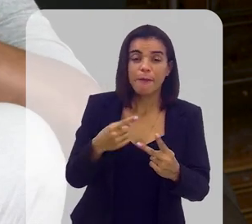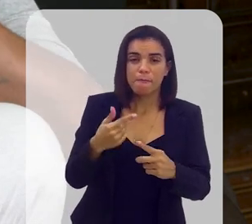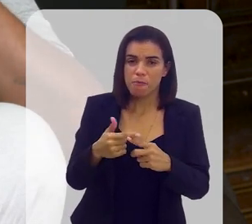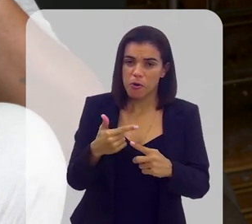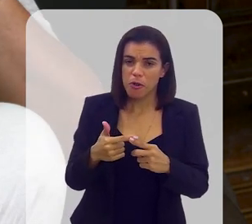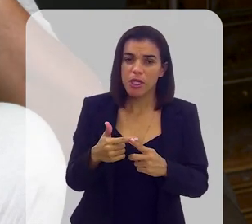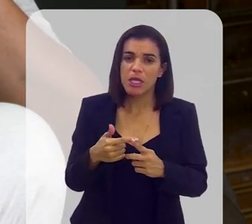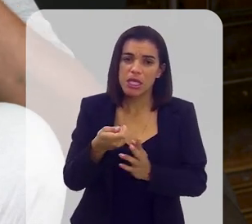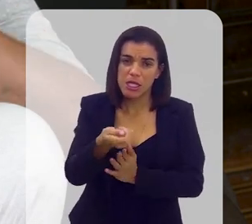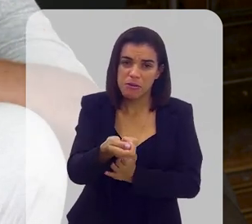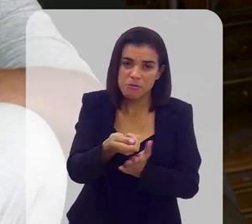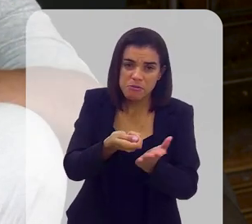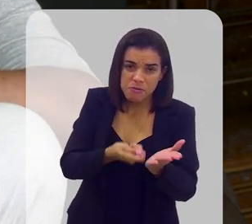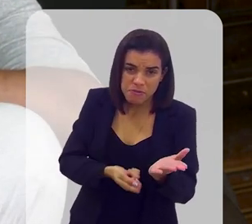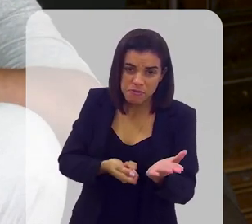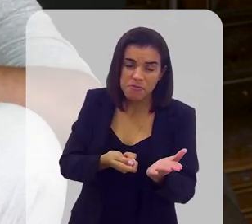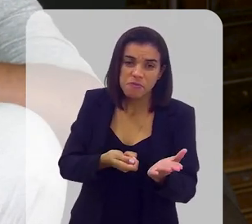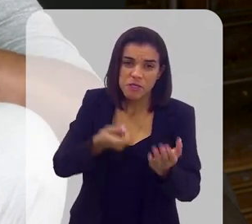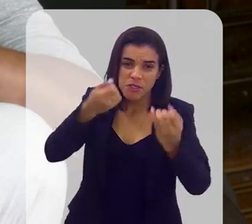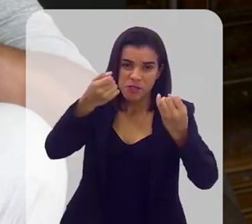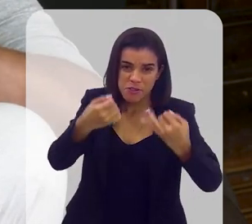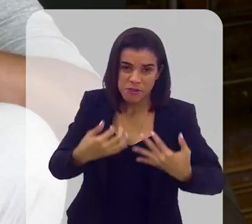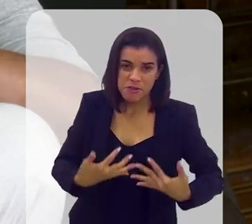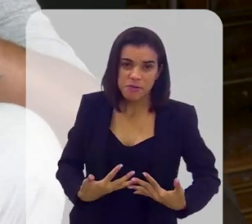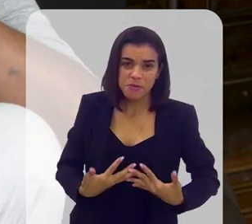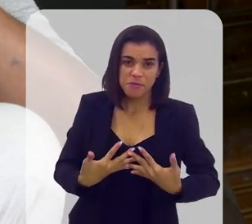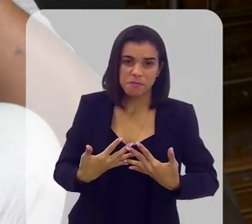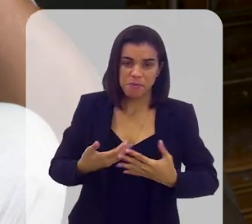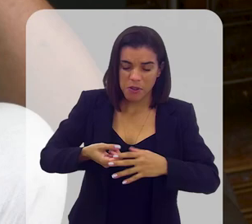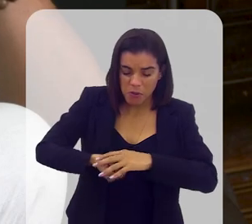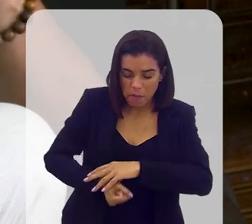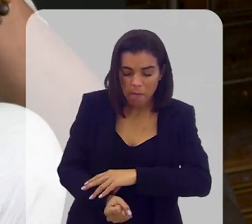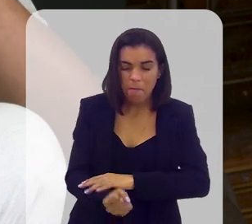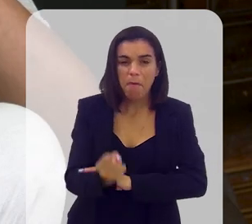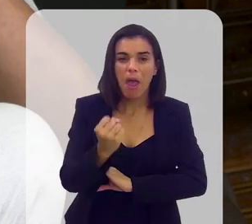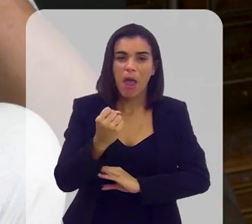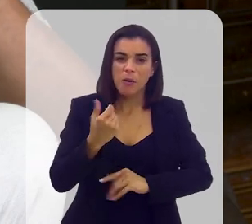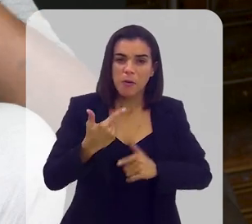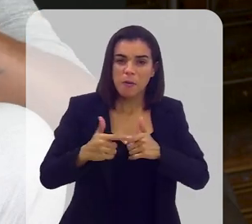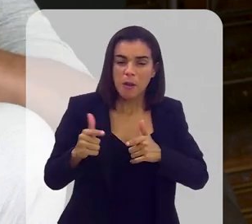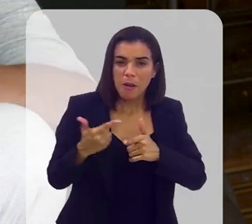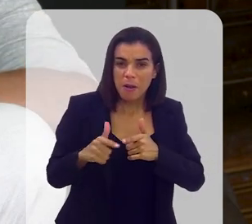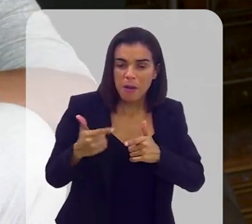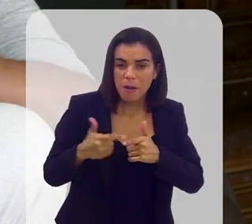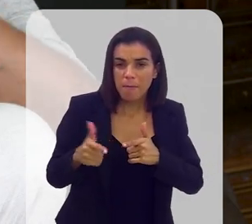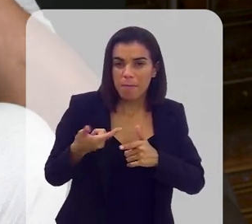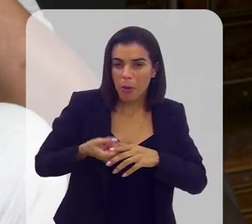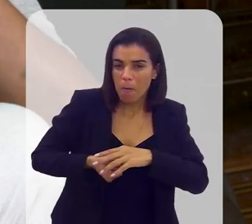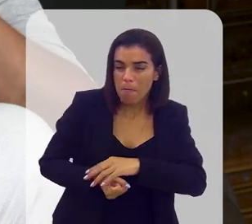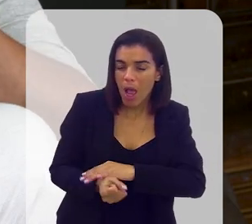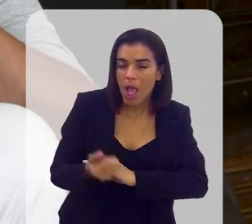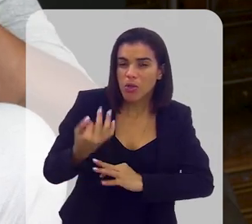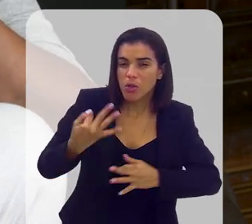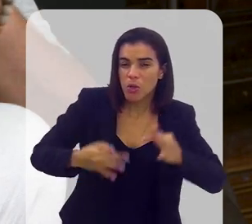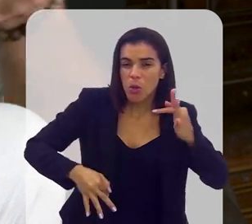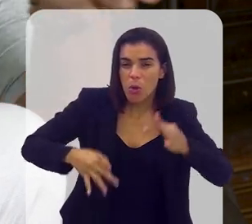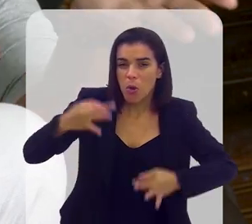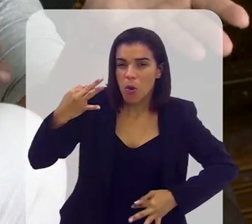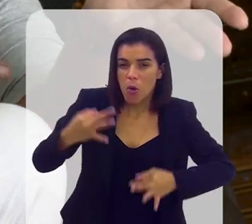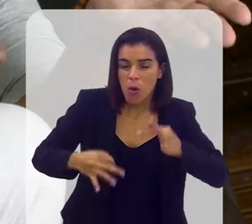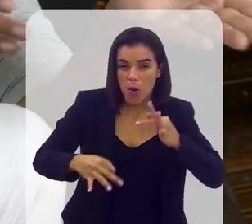ele faz aquela relevância, né, de um parto problemático, um parto de dor, e